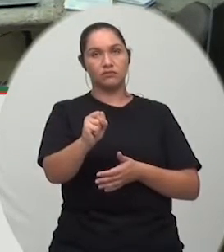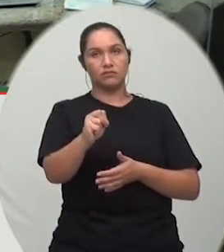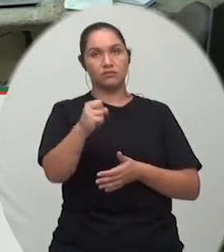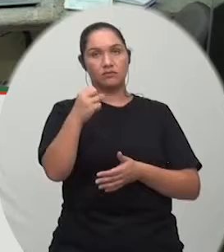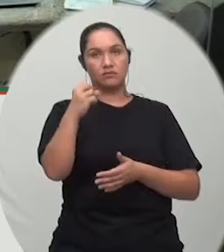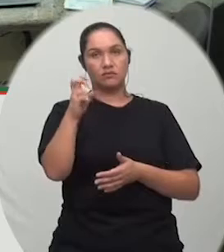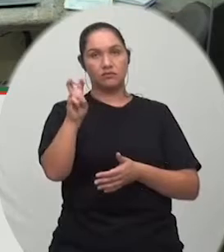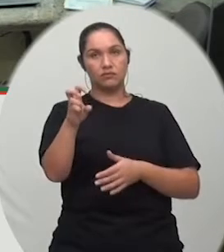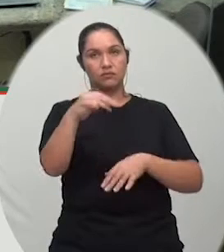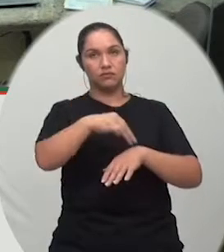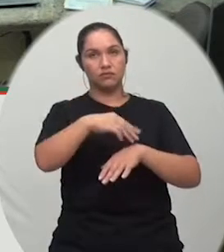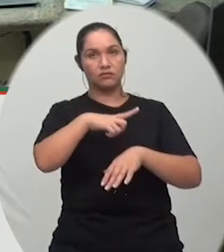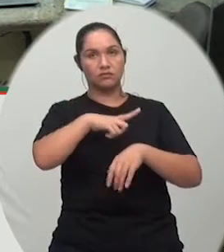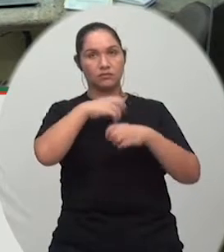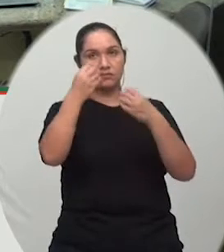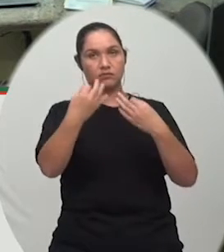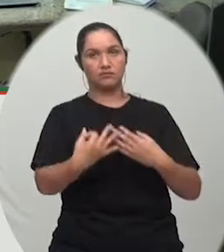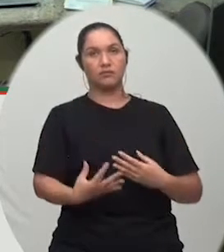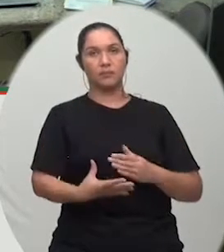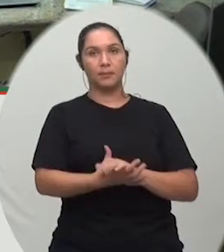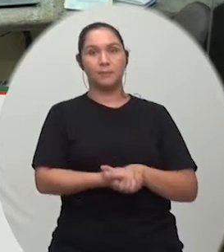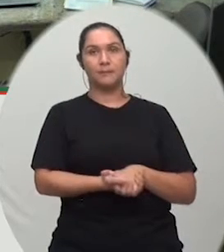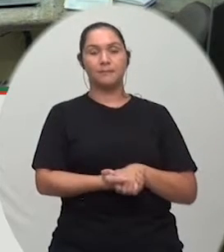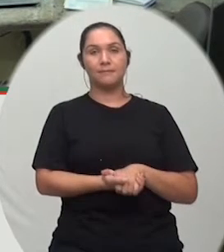de 5 minutos.